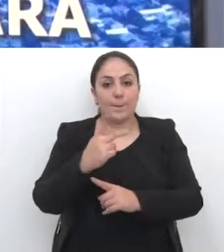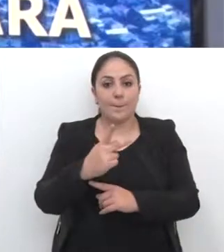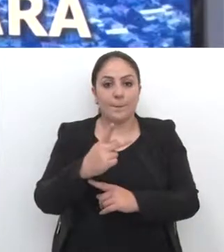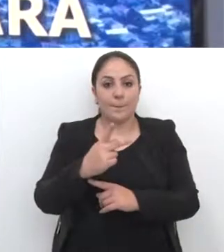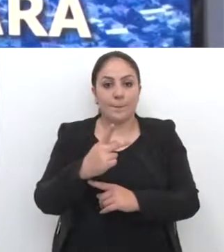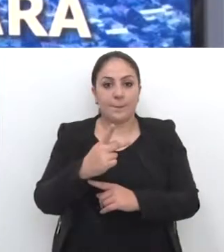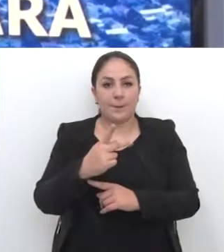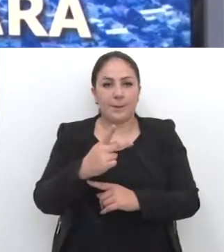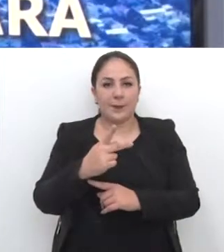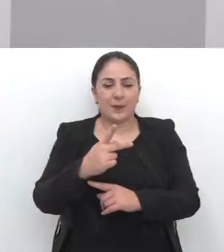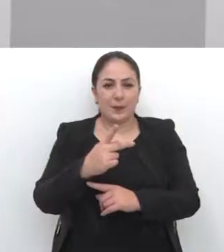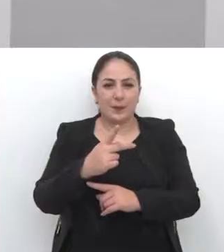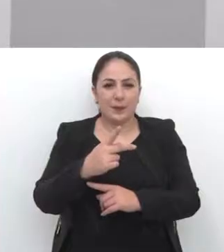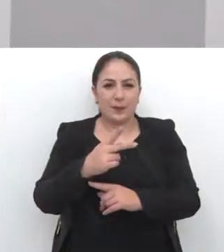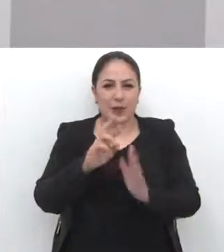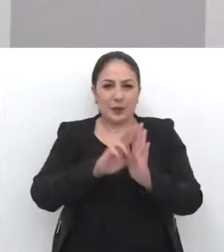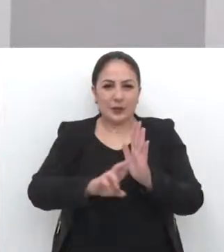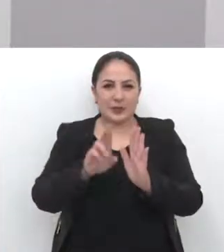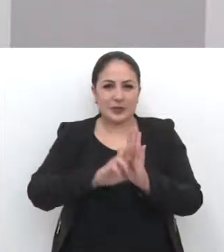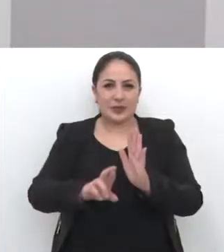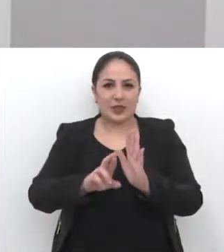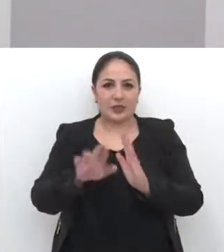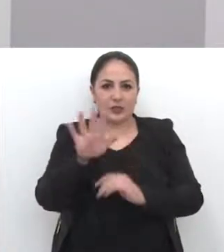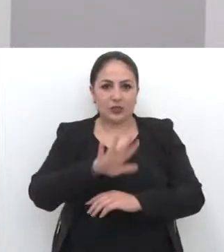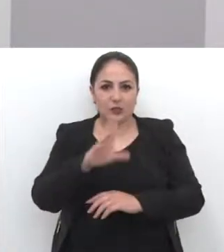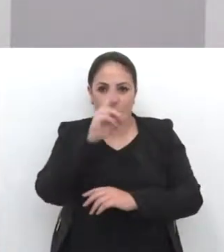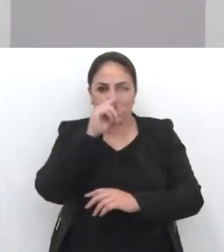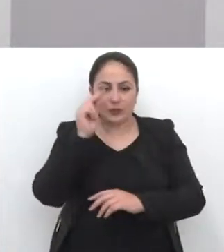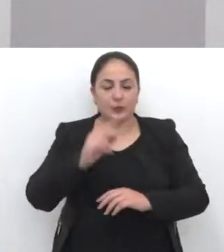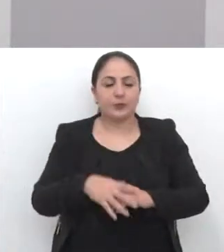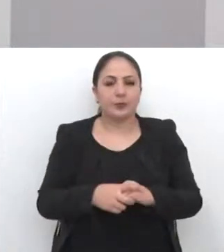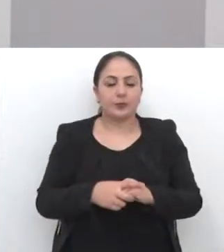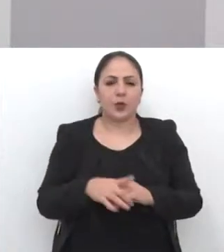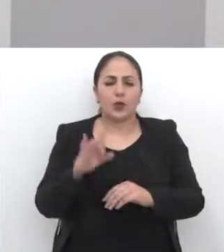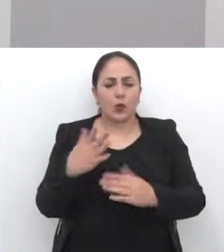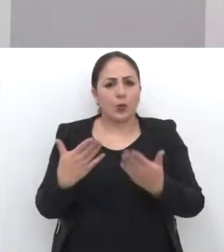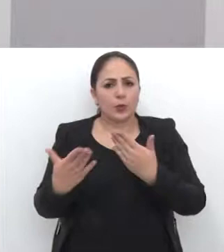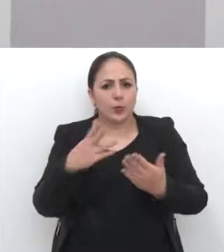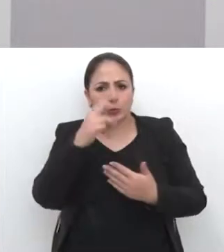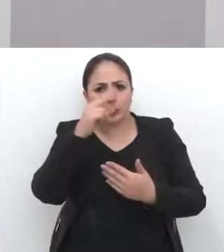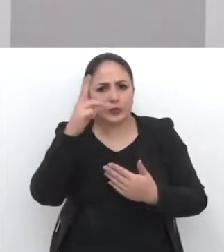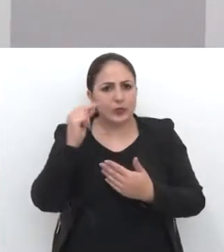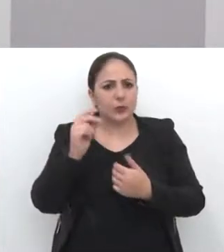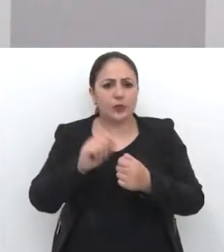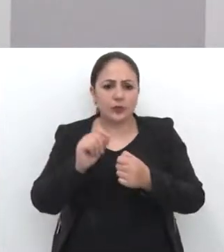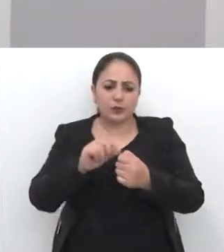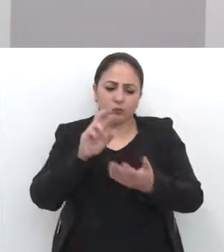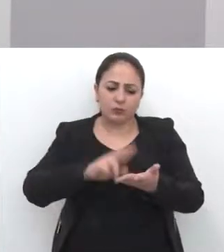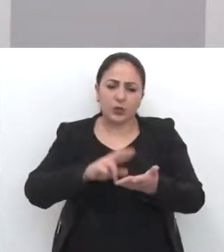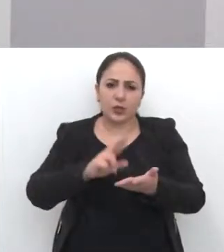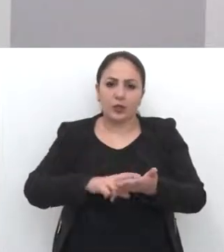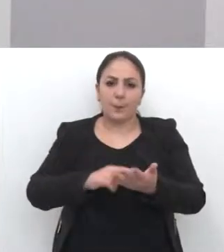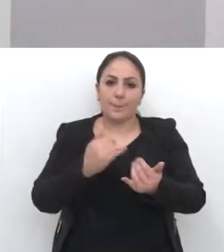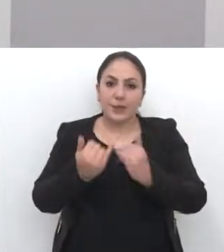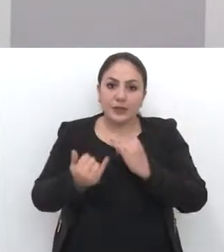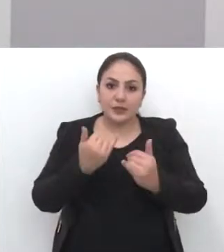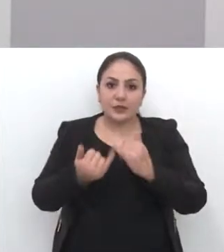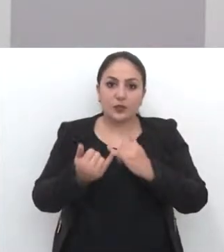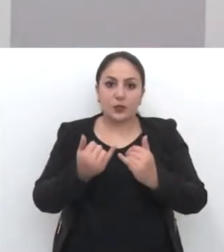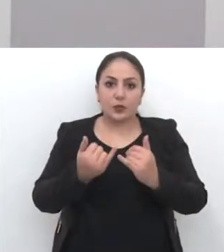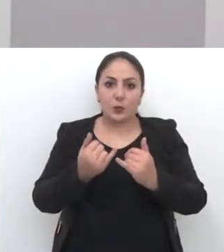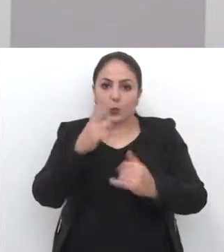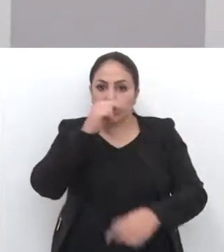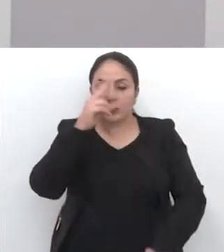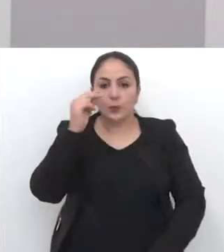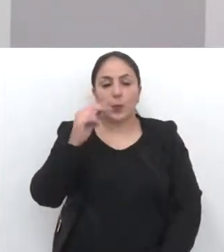contrário da Procuradoria. Se vários municípios autorizam estou fazendo aqui tão somente uma comparação, autorizam essa regulamentação peculiar,